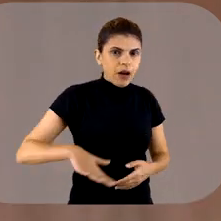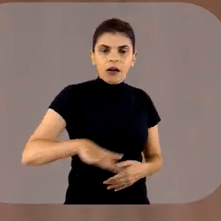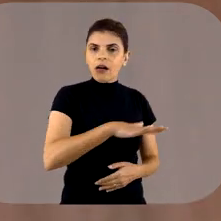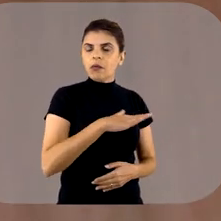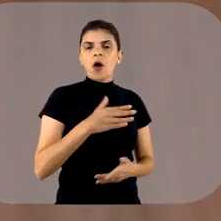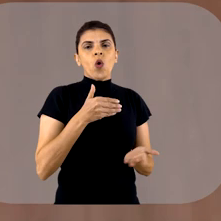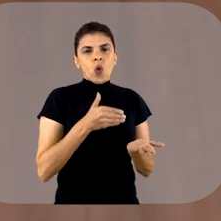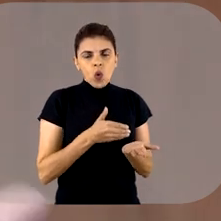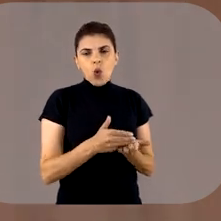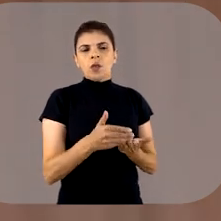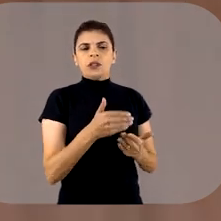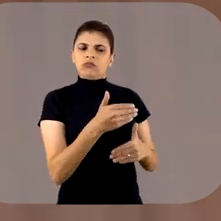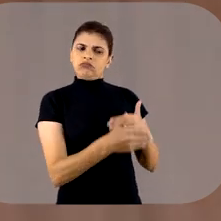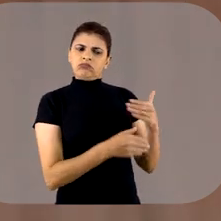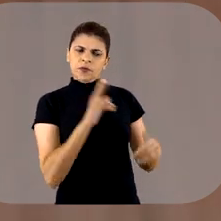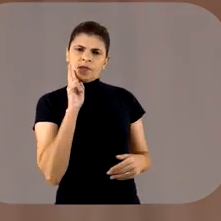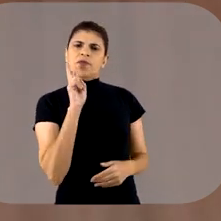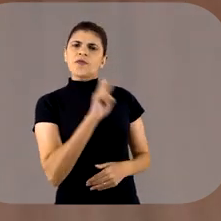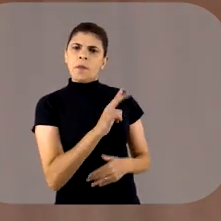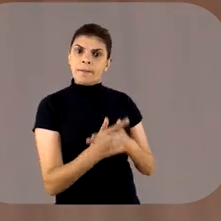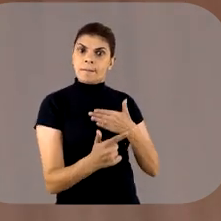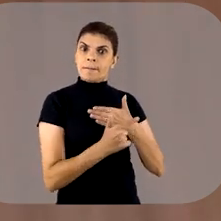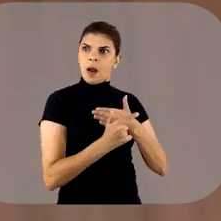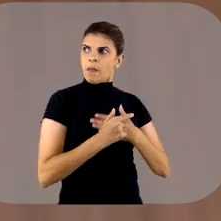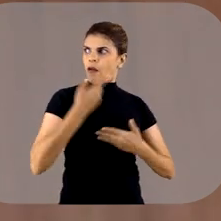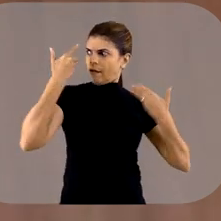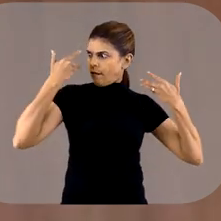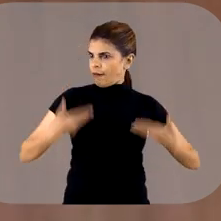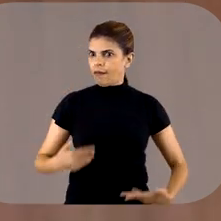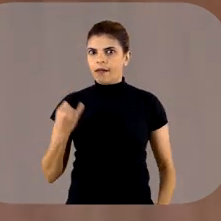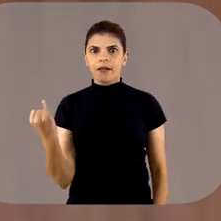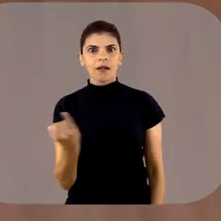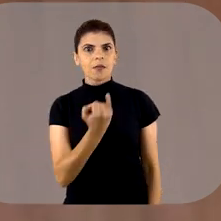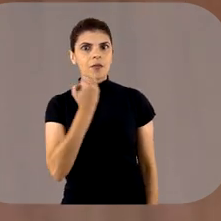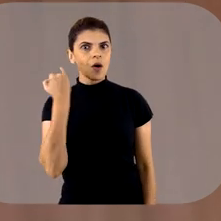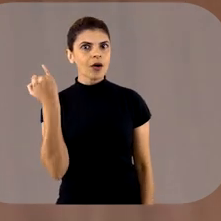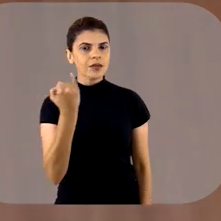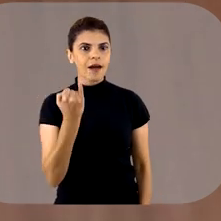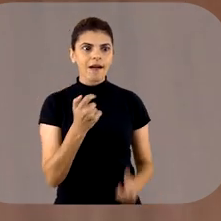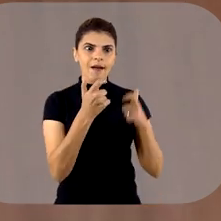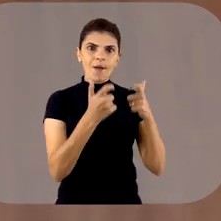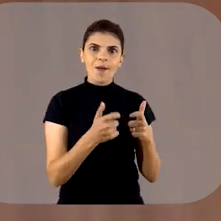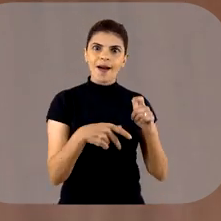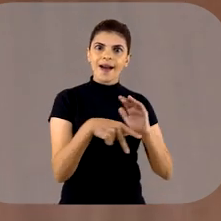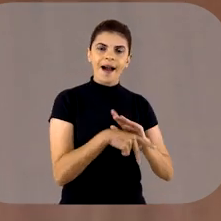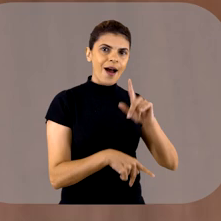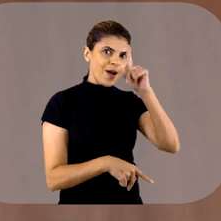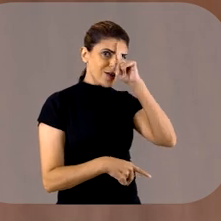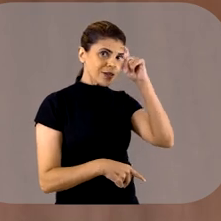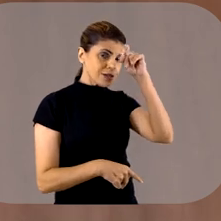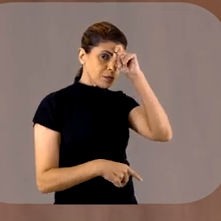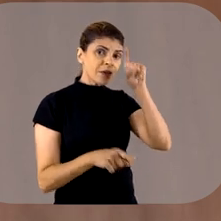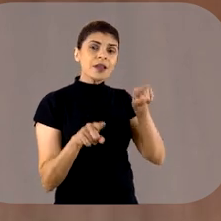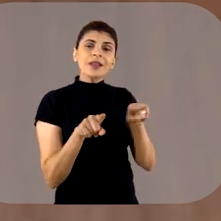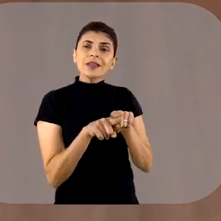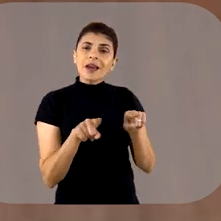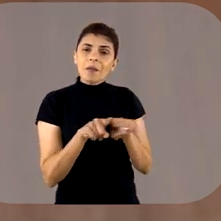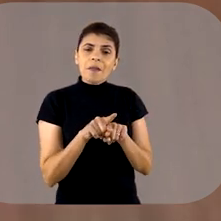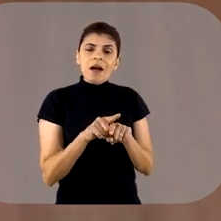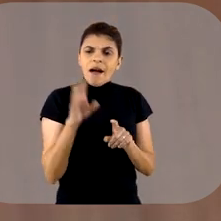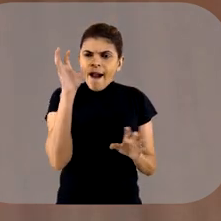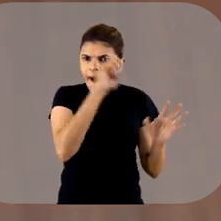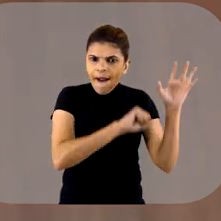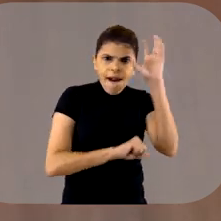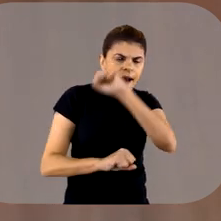hospitalar eles então eh eh eh eh eh passam a ter uma um papel muito importante no mundo hospitalar e e basicamente uma